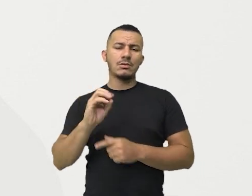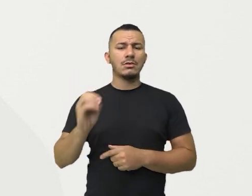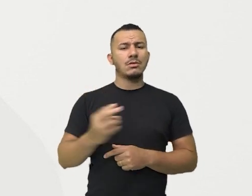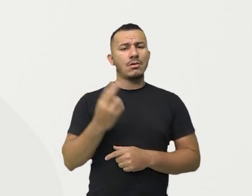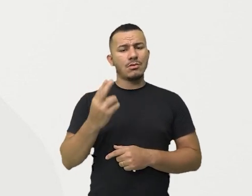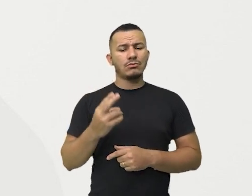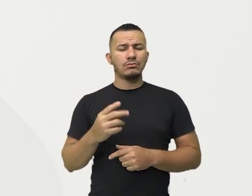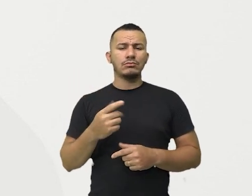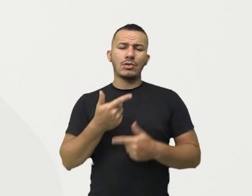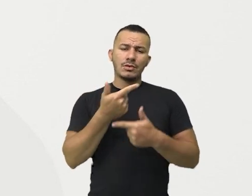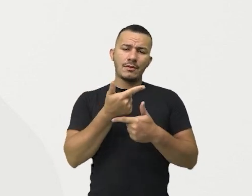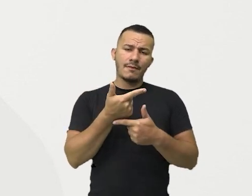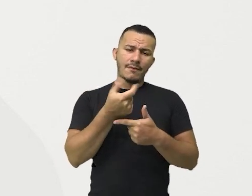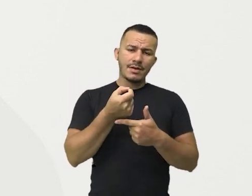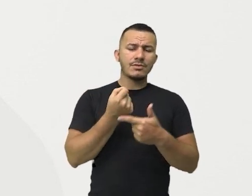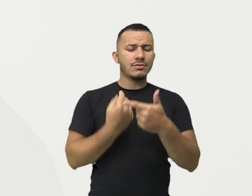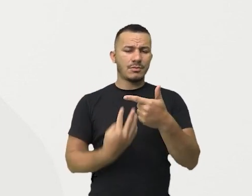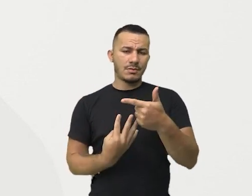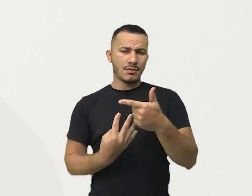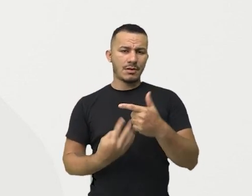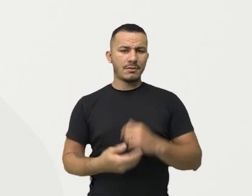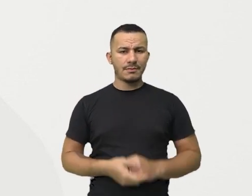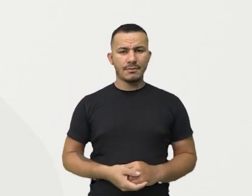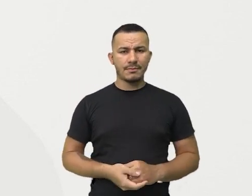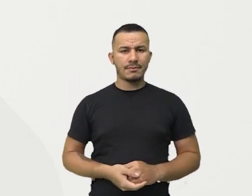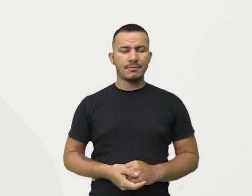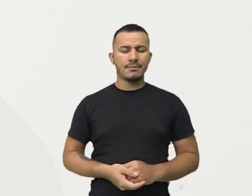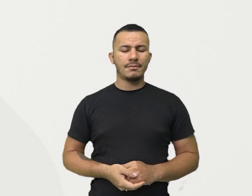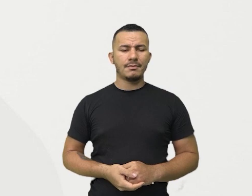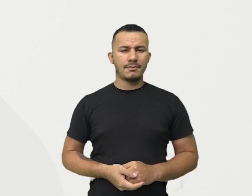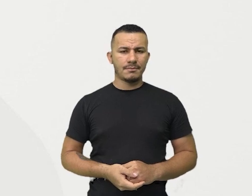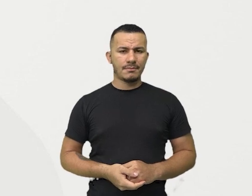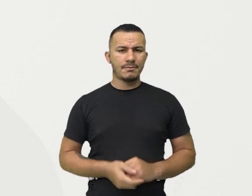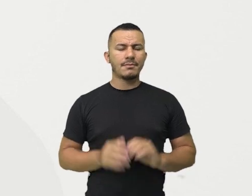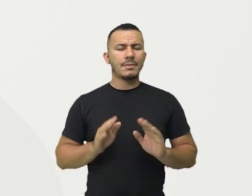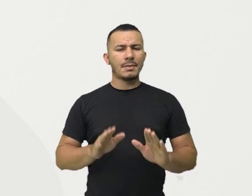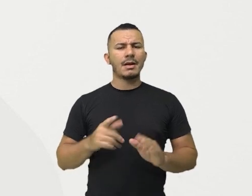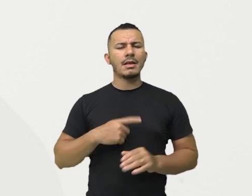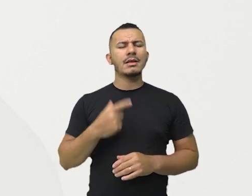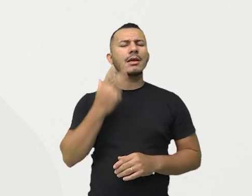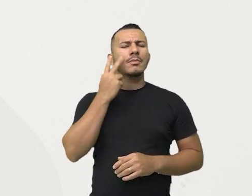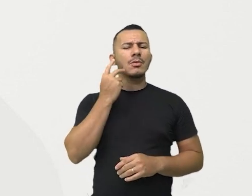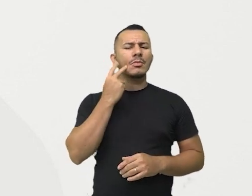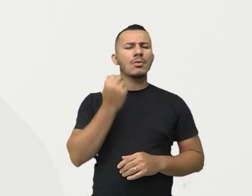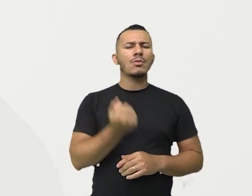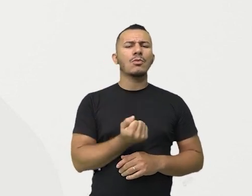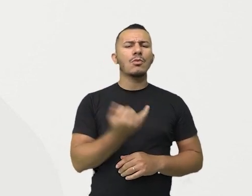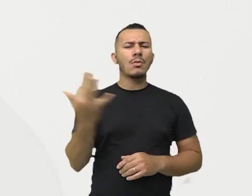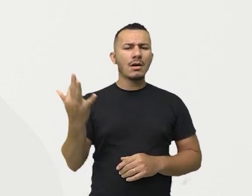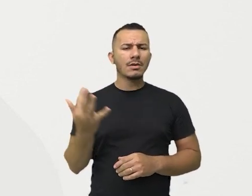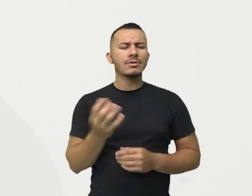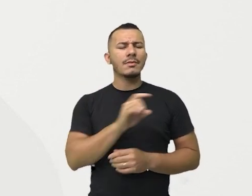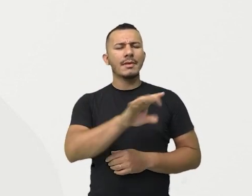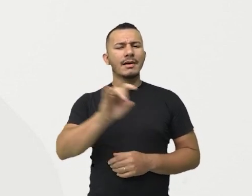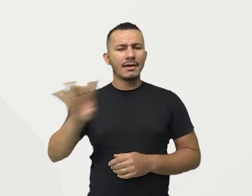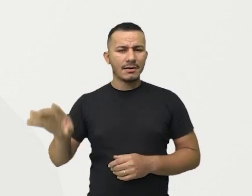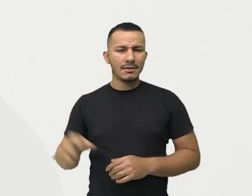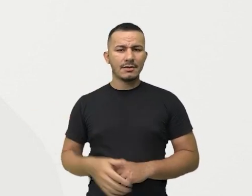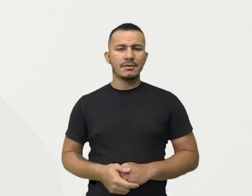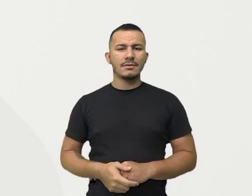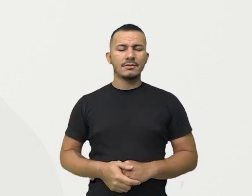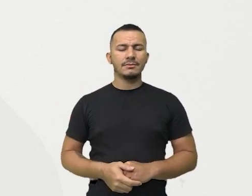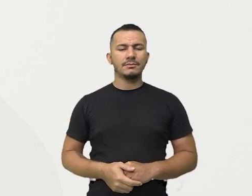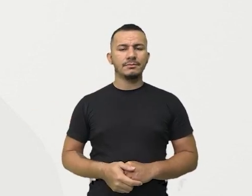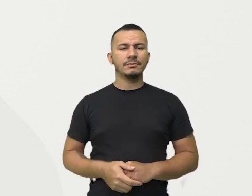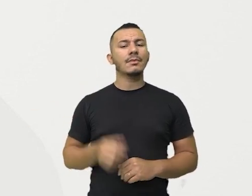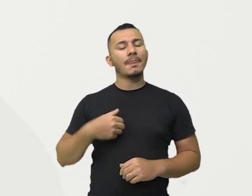dividir 20 sendo 20 sobre 4. Mas quantos bombons então mesmo você vai dar aí para os seus coleguinhas?